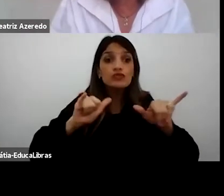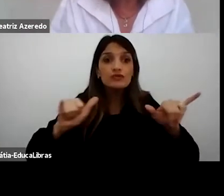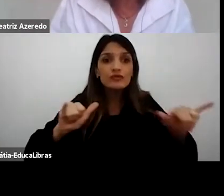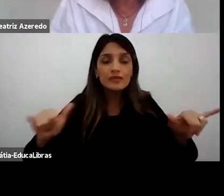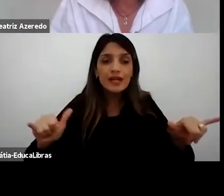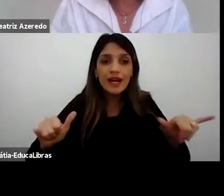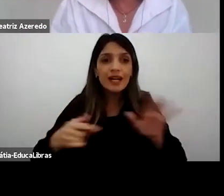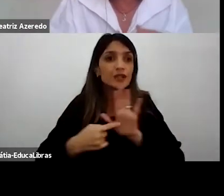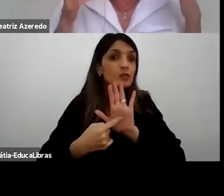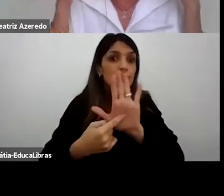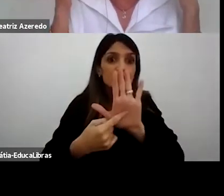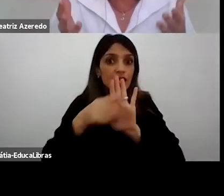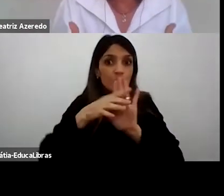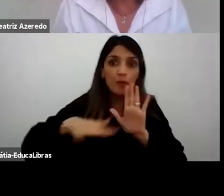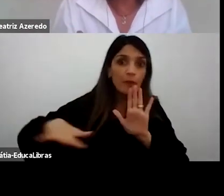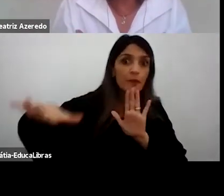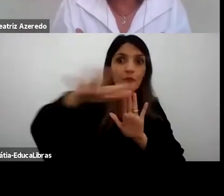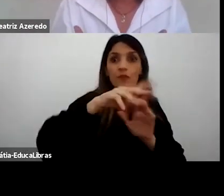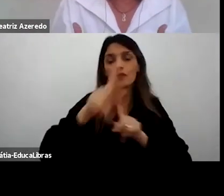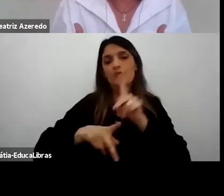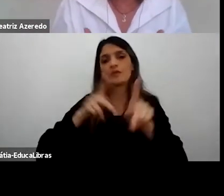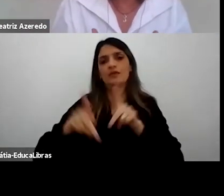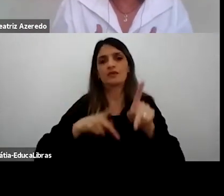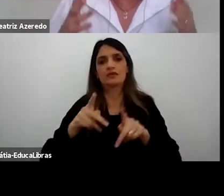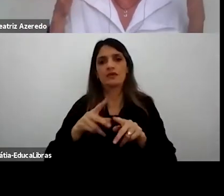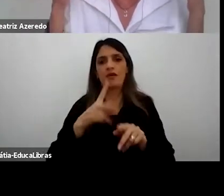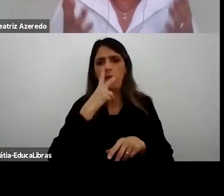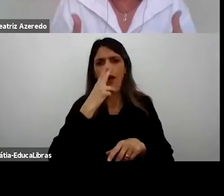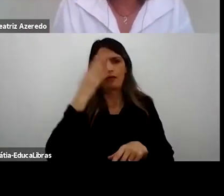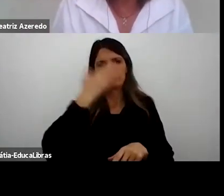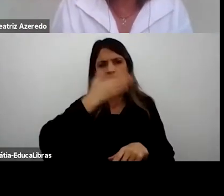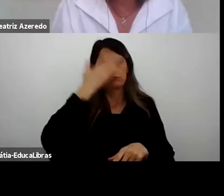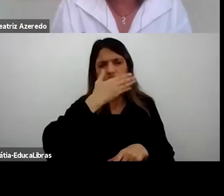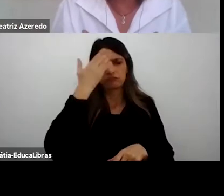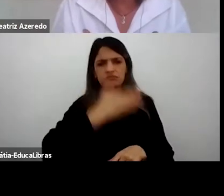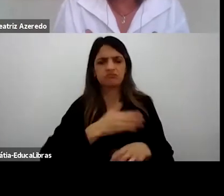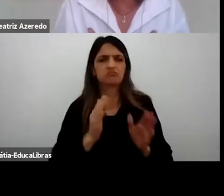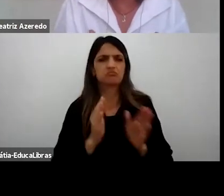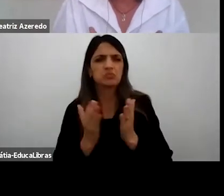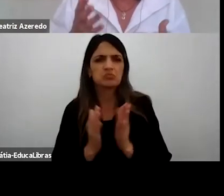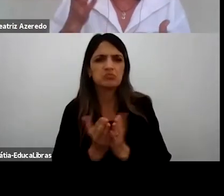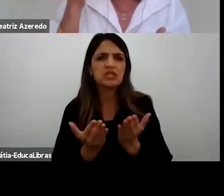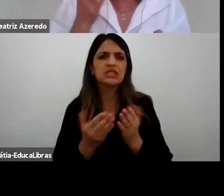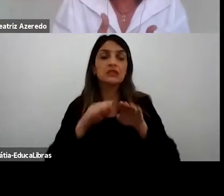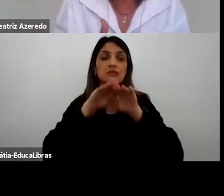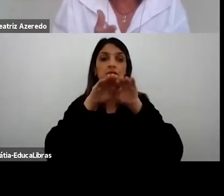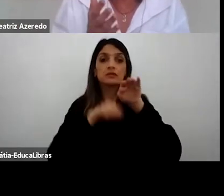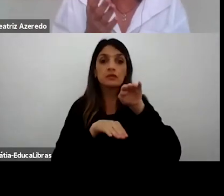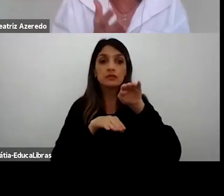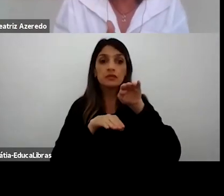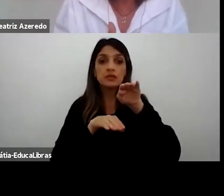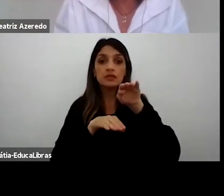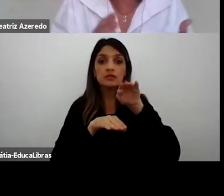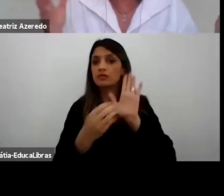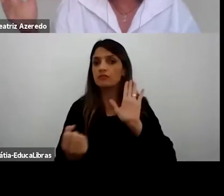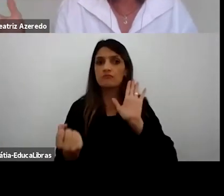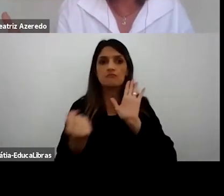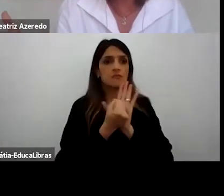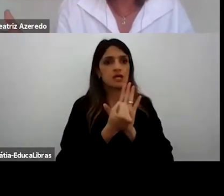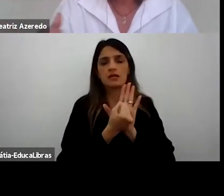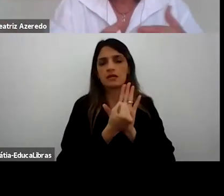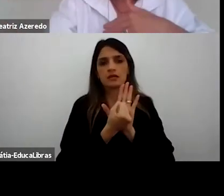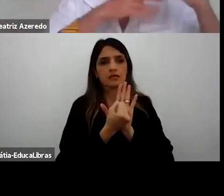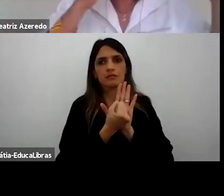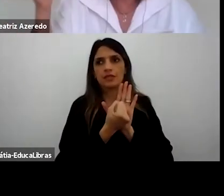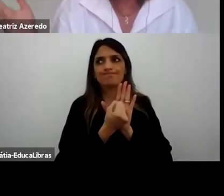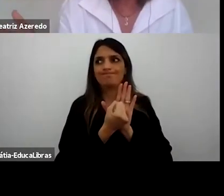toda a população. Né? A invisibilidade da pobreza, a invisibilidade da desigualdade é uma marca, é uma chaga que nos